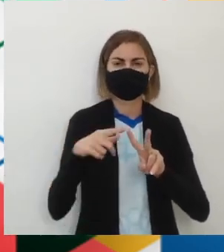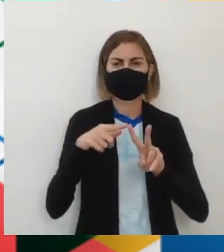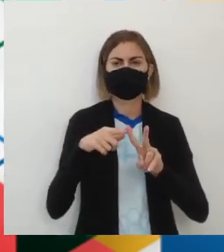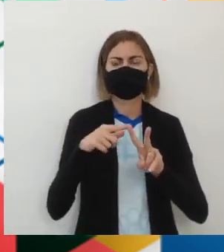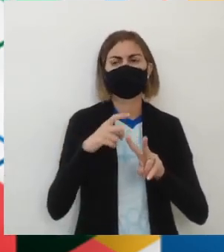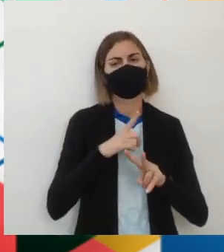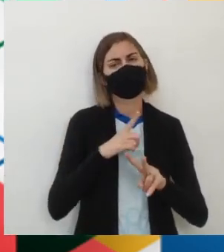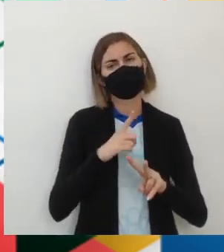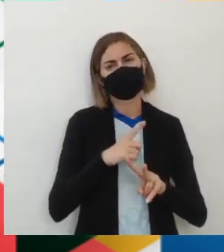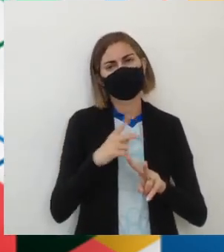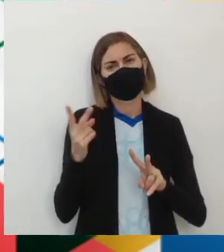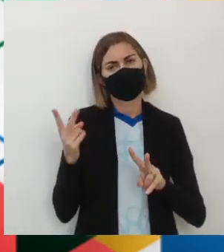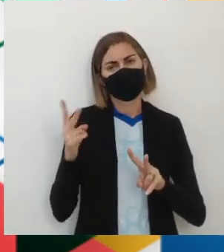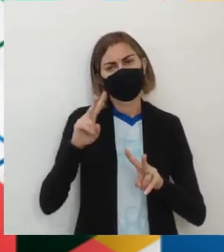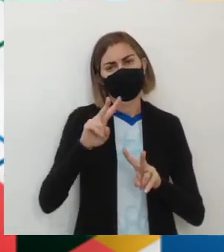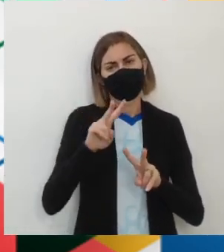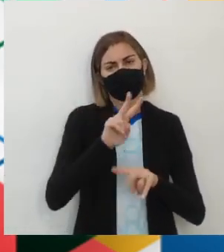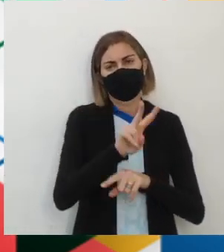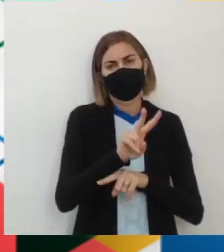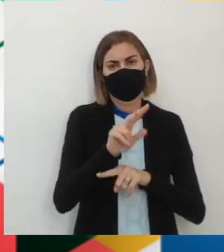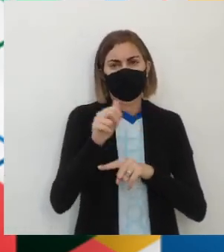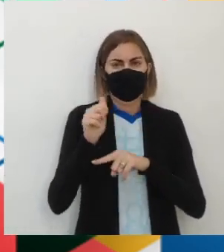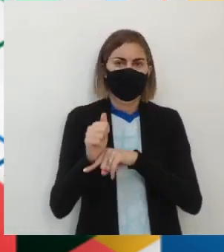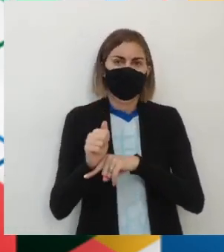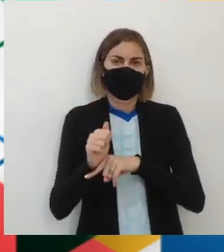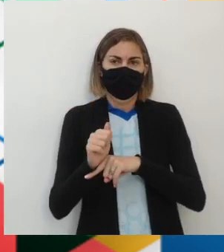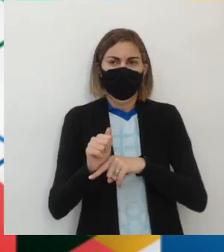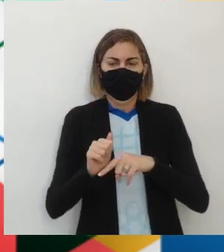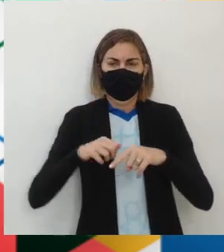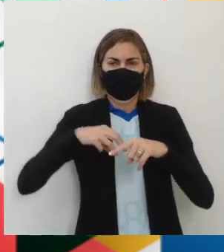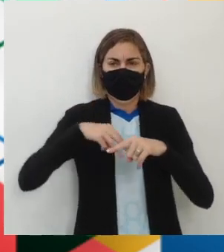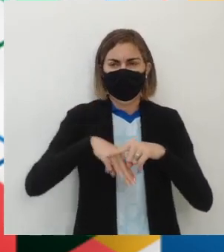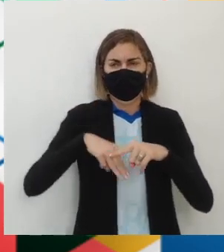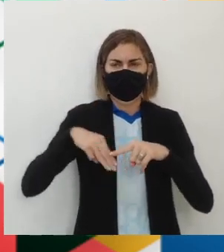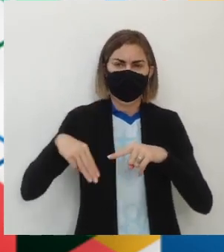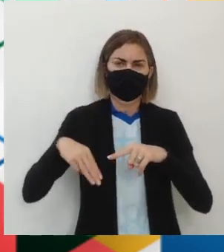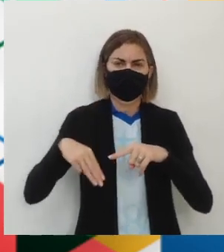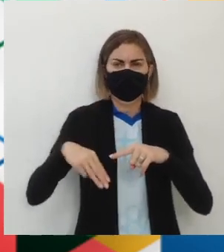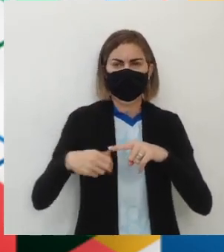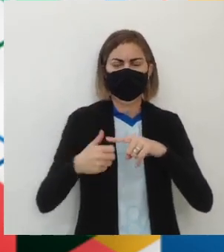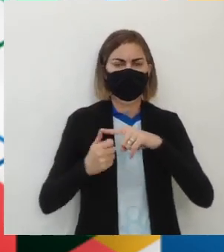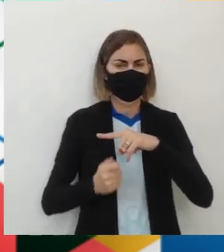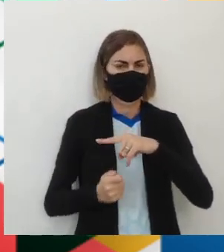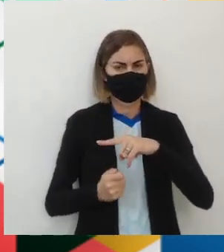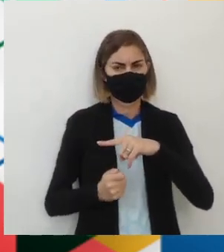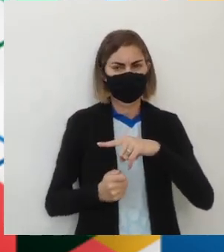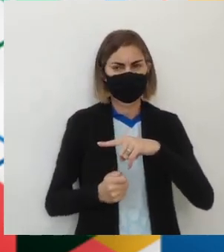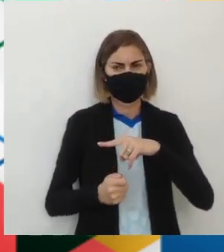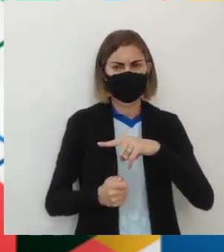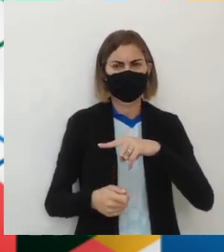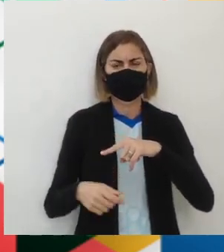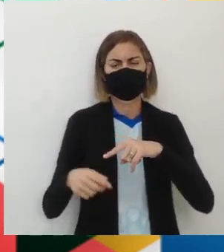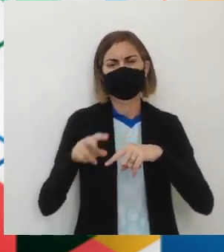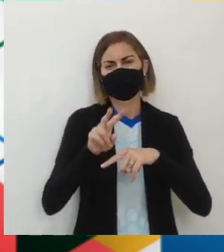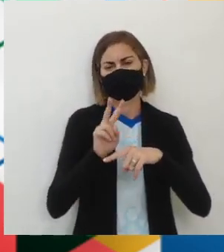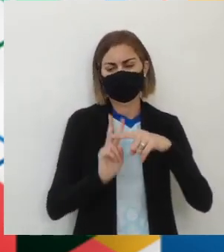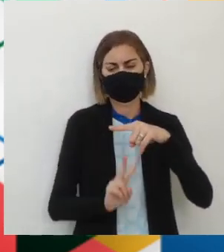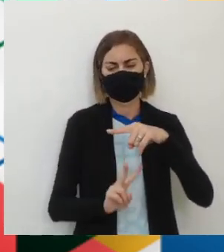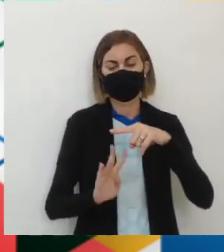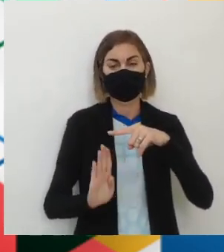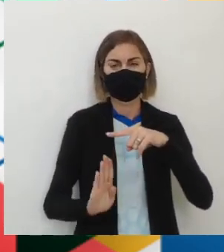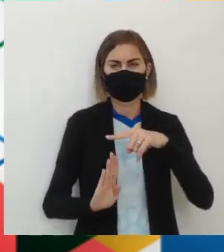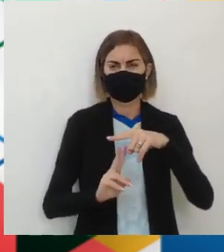Se eu tenho velocidade de A em cima, a massa molar de A, do gás A, aparece embaixo. Se a